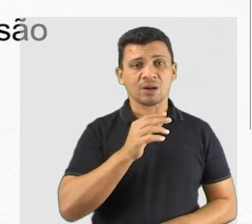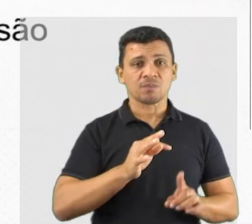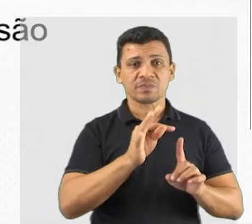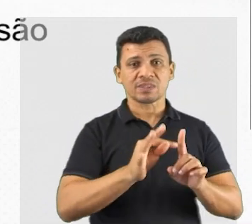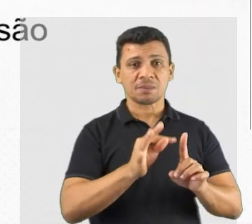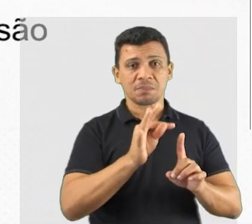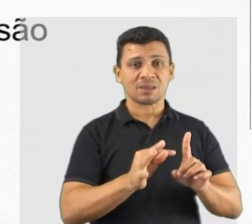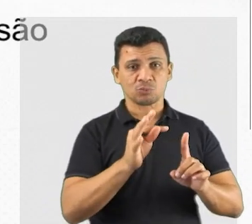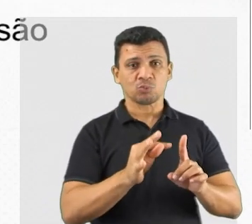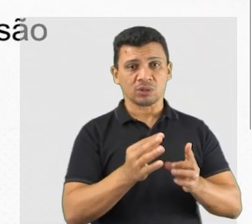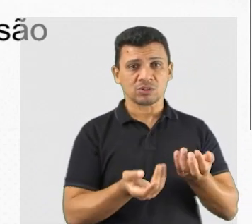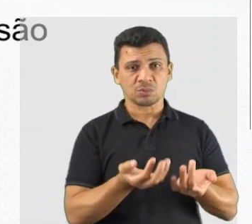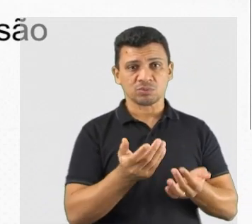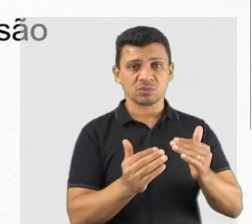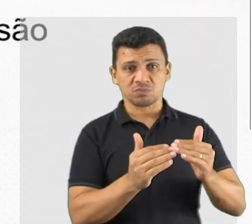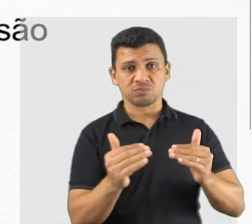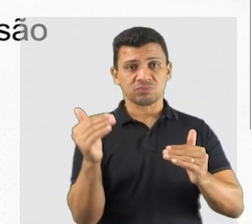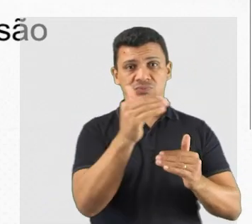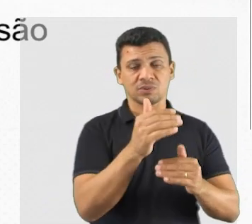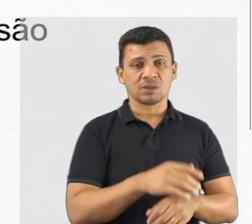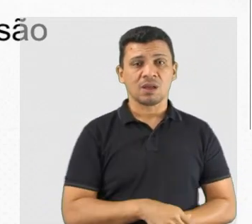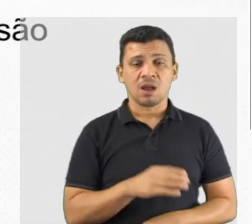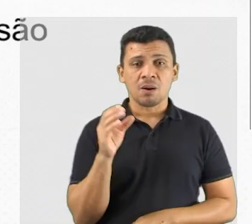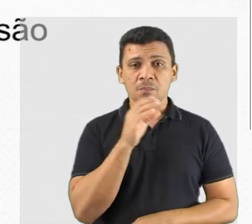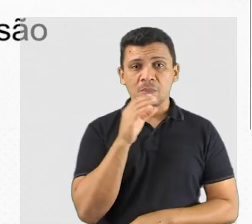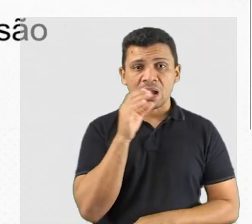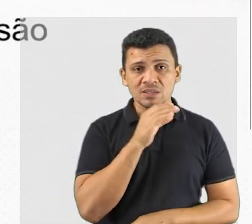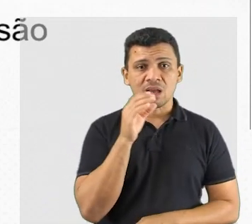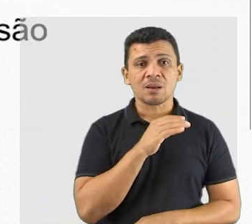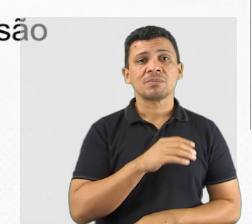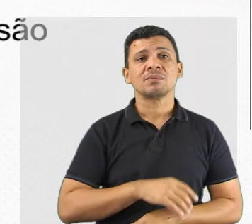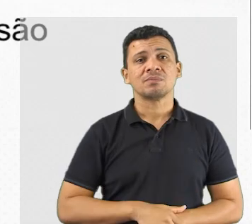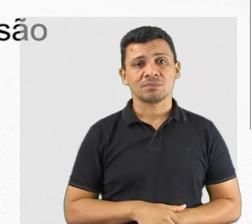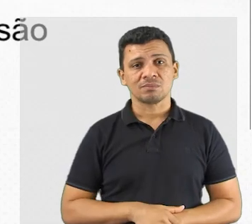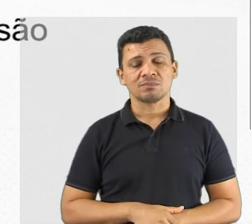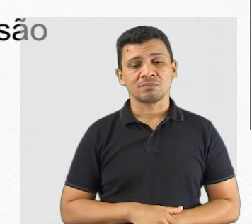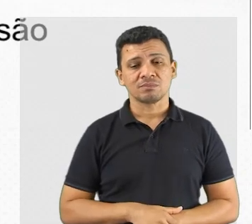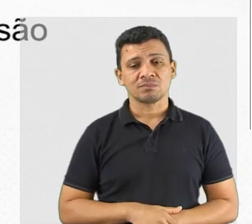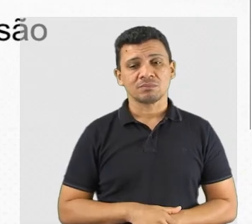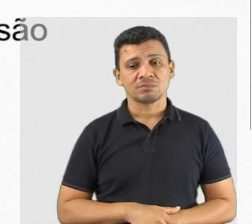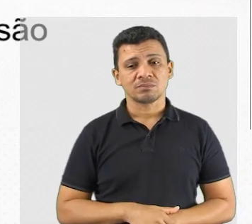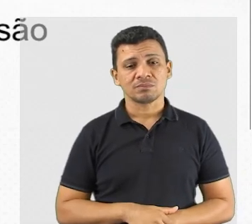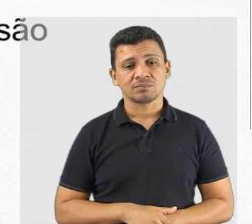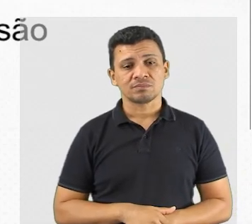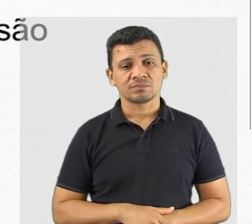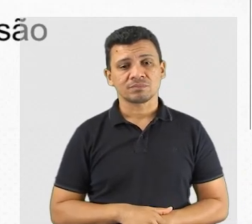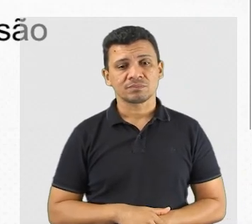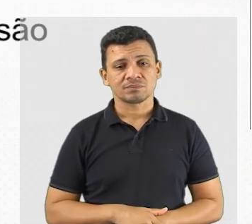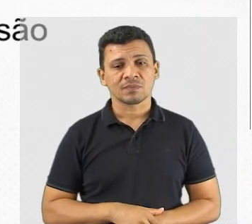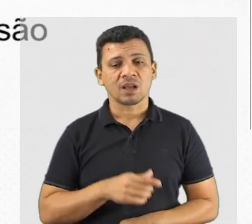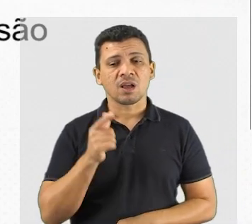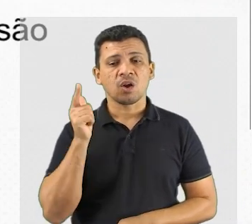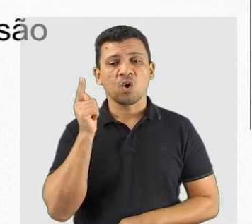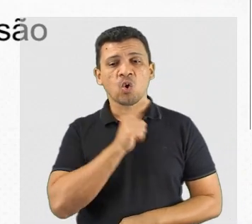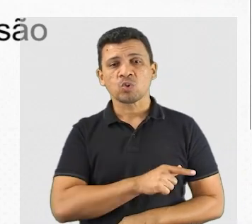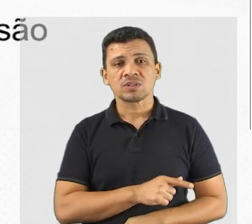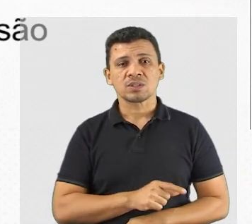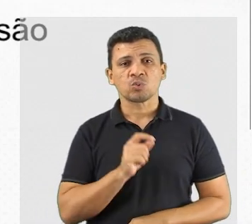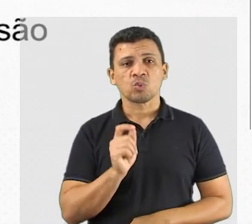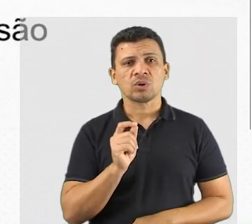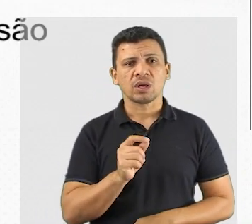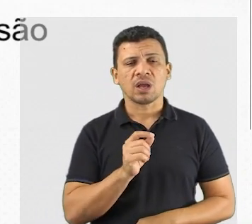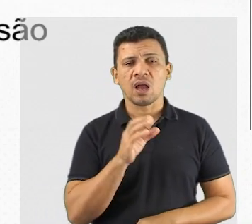ebulição, o que vai acelerar o cozimento do alimento, ó. Então, eu consigo, ó,